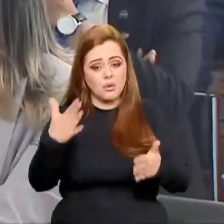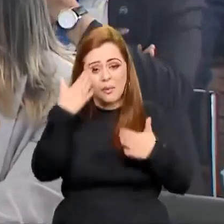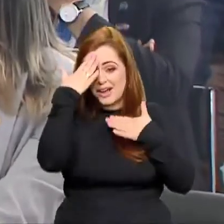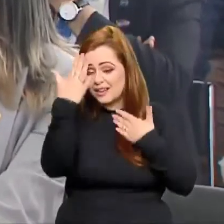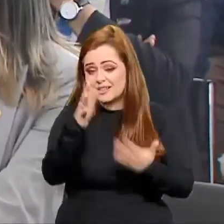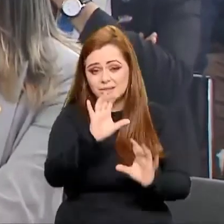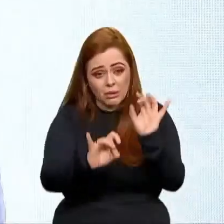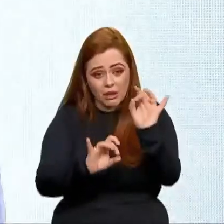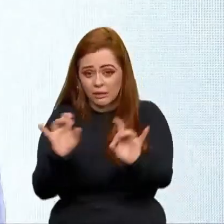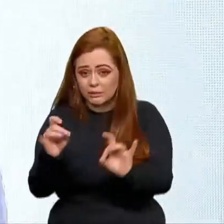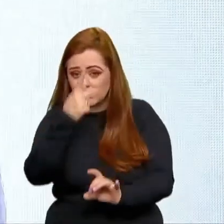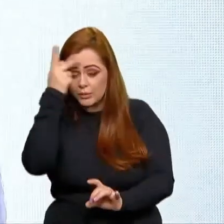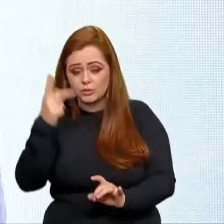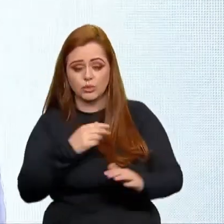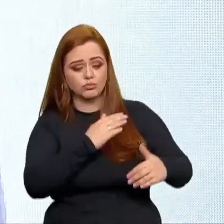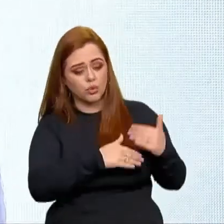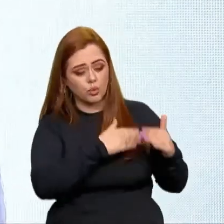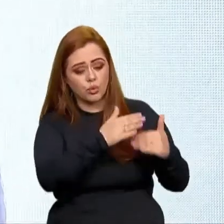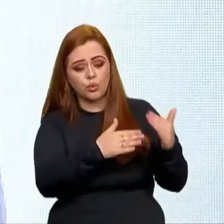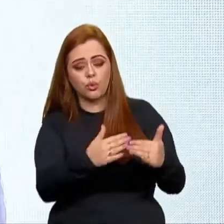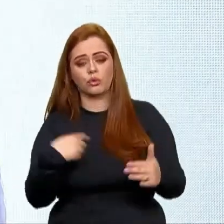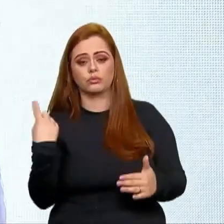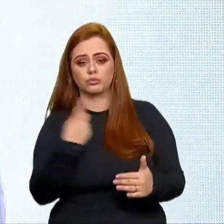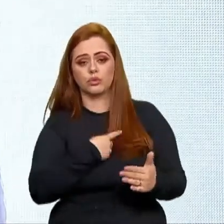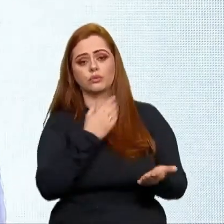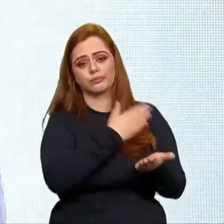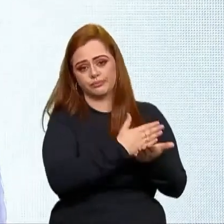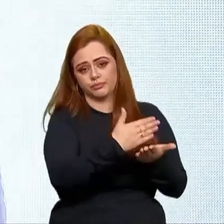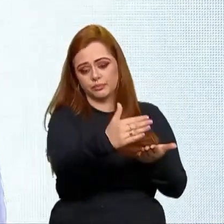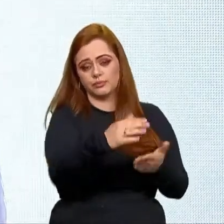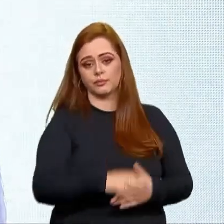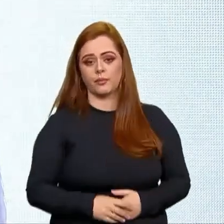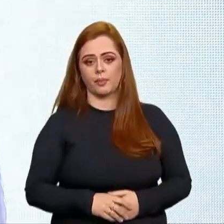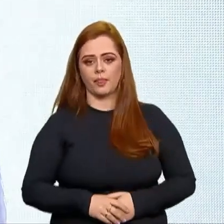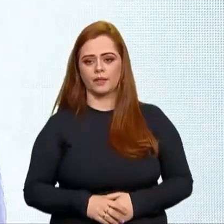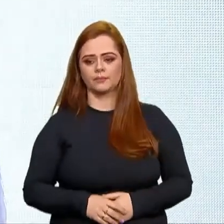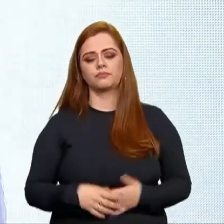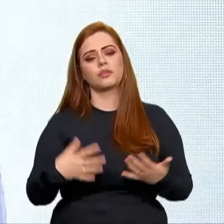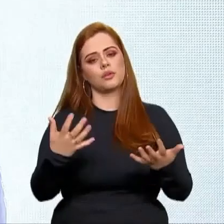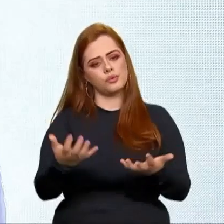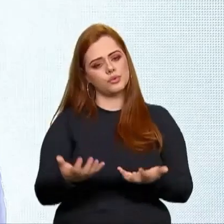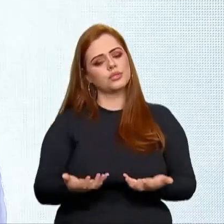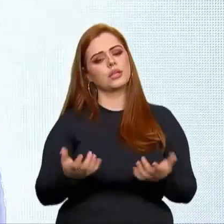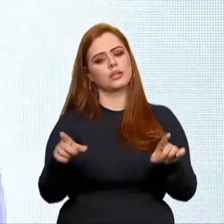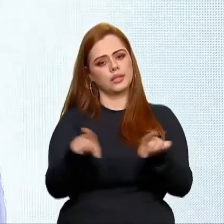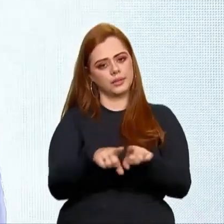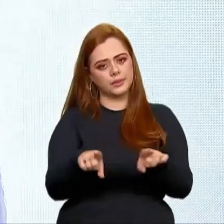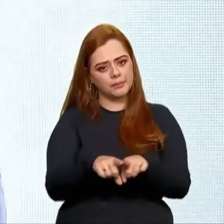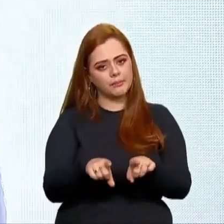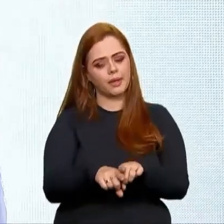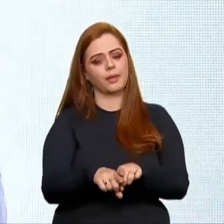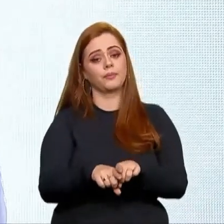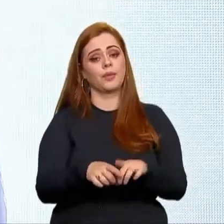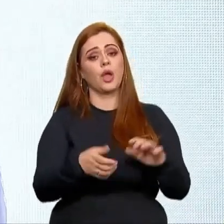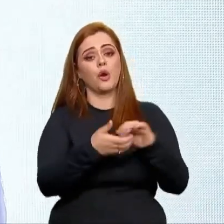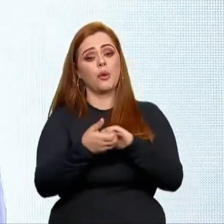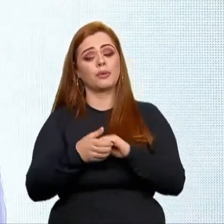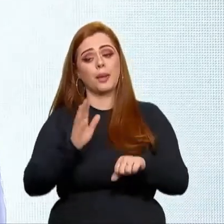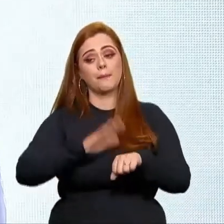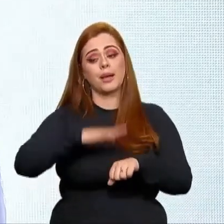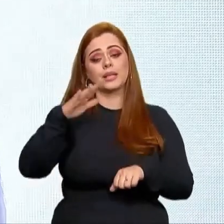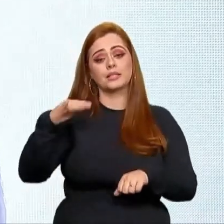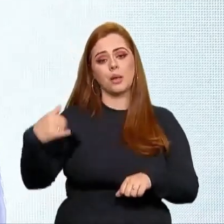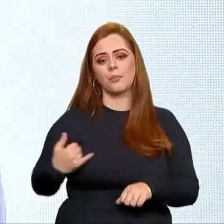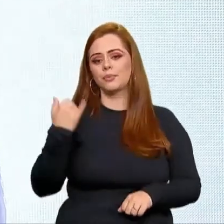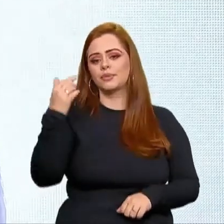nesse processo. Gostaria, por fim, mas deixar para comentar as pessoas mais importantes dessa